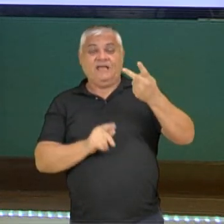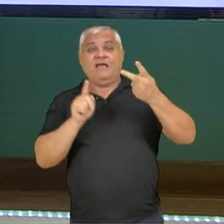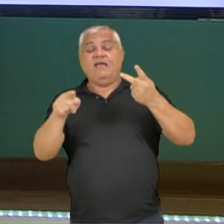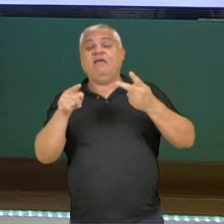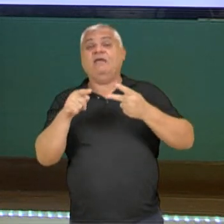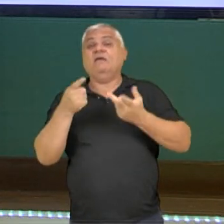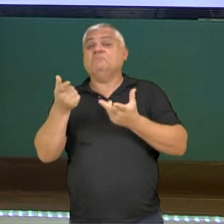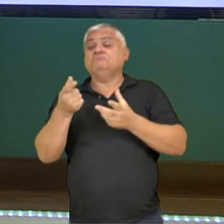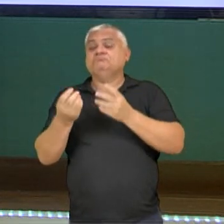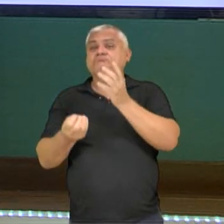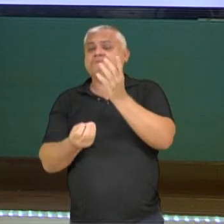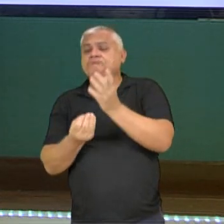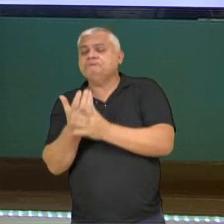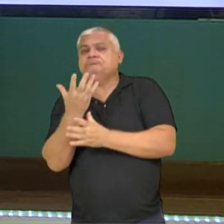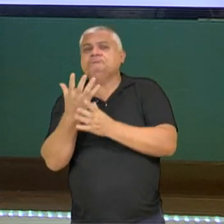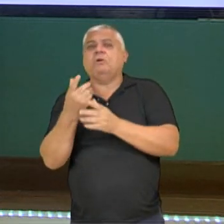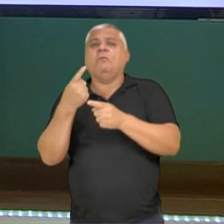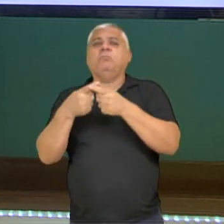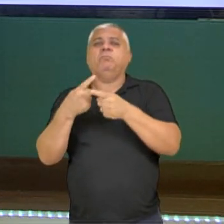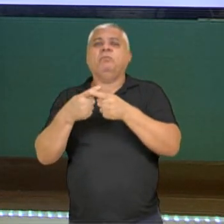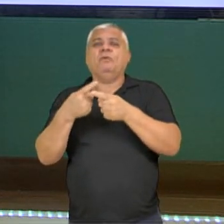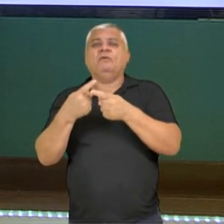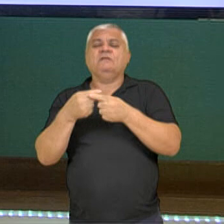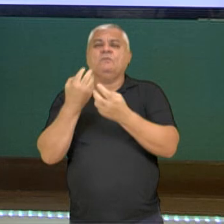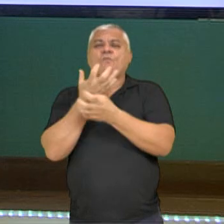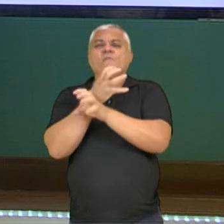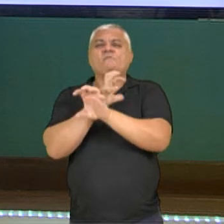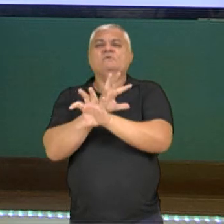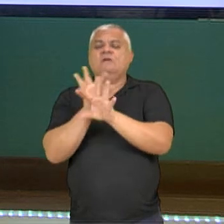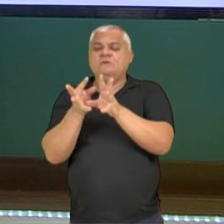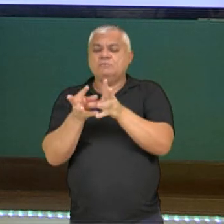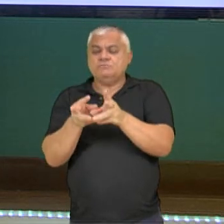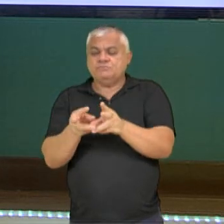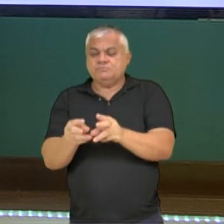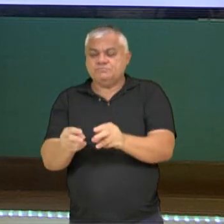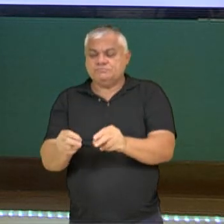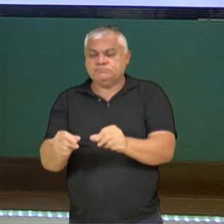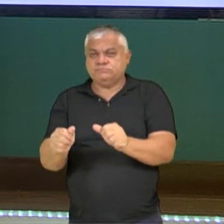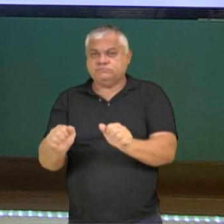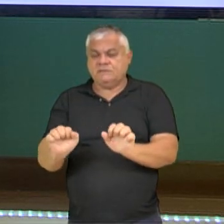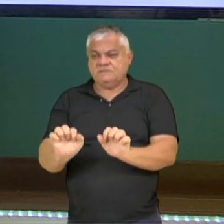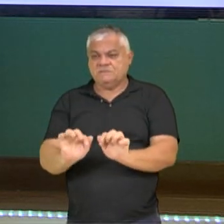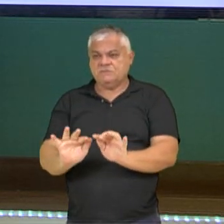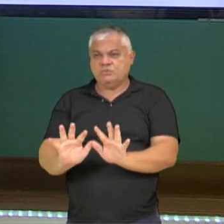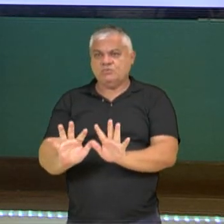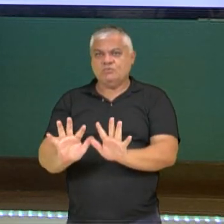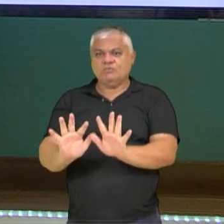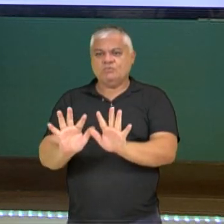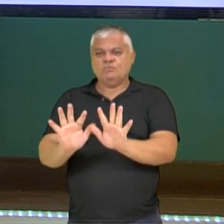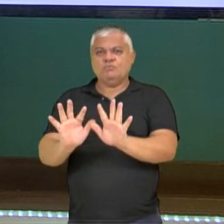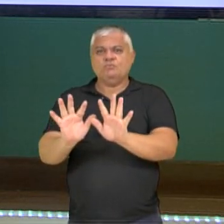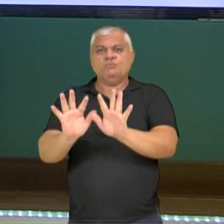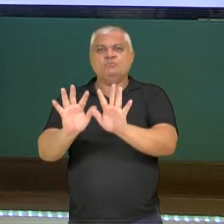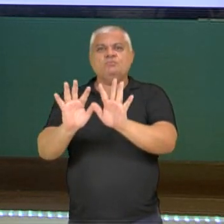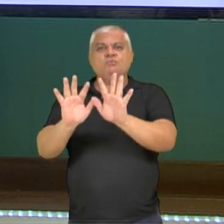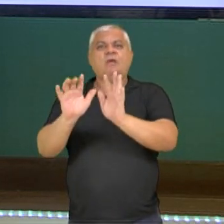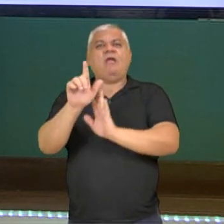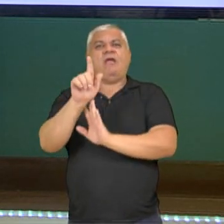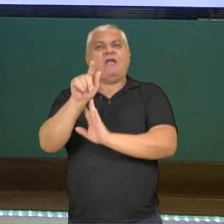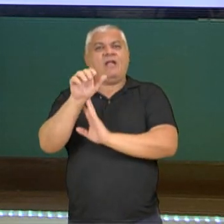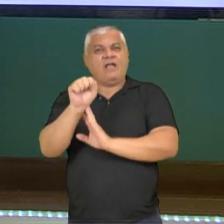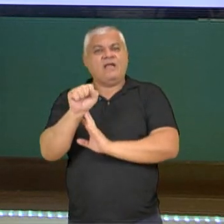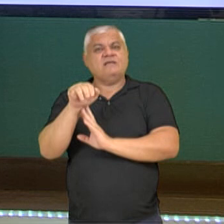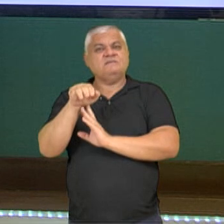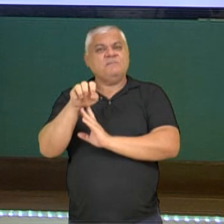principalmente a partir da decomposição de restos mortais, ele é liberado na atmosfera, então nós temos uma presença